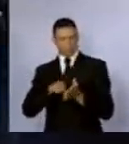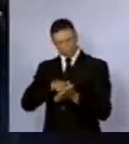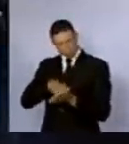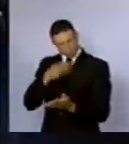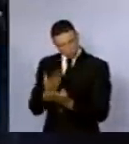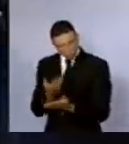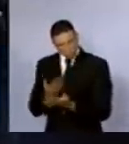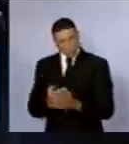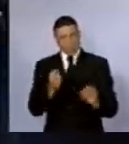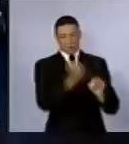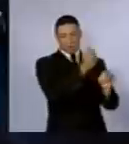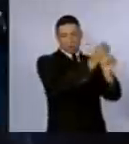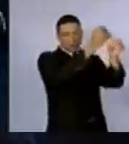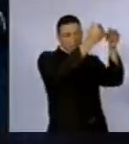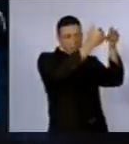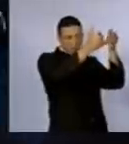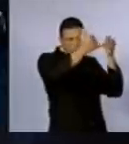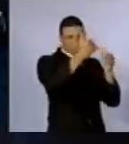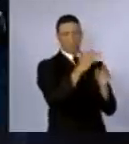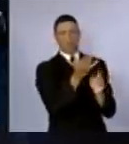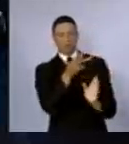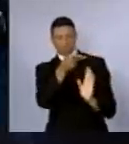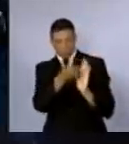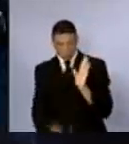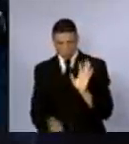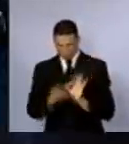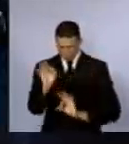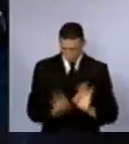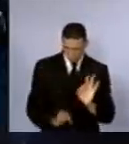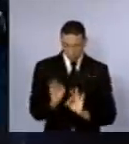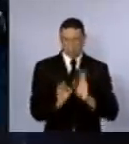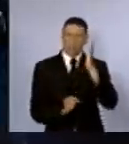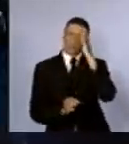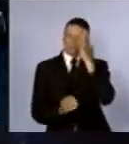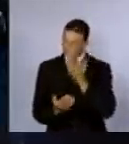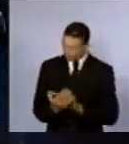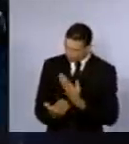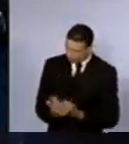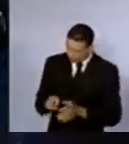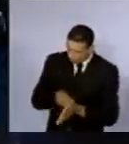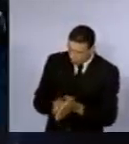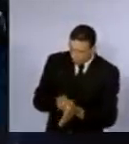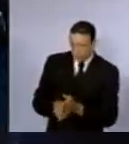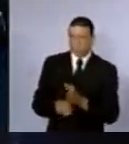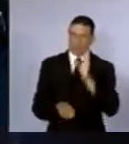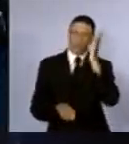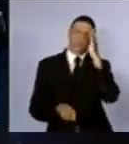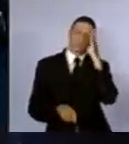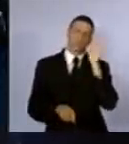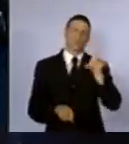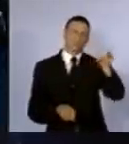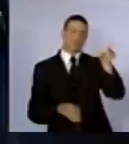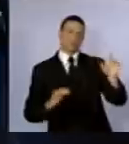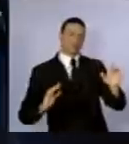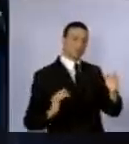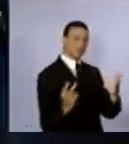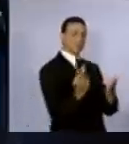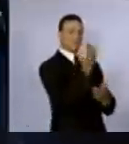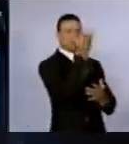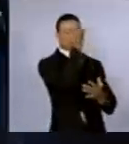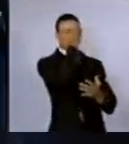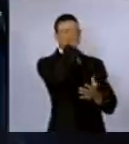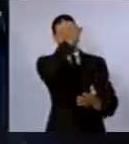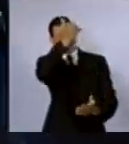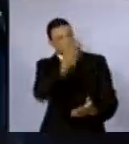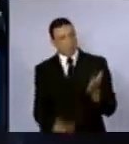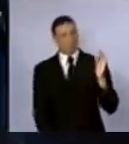que você está construindo a linha, né, que você está fazendo o projeto, inclusive. Você pode efetivamente fazer esses cálculos e